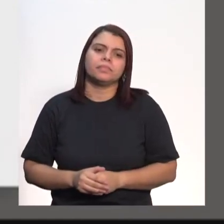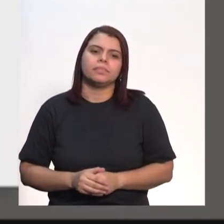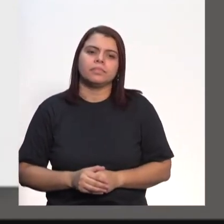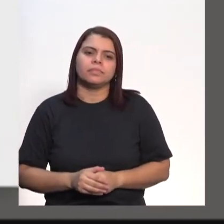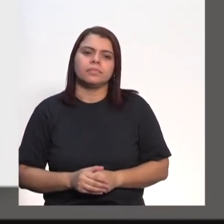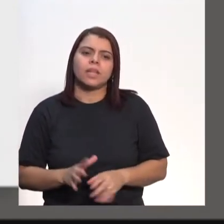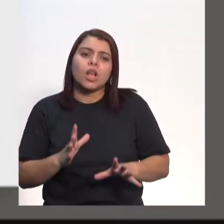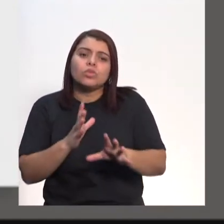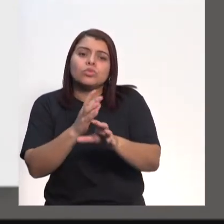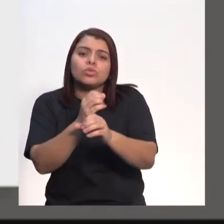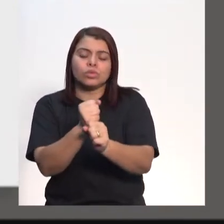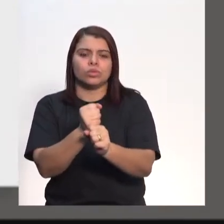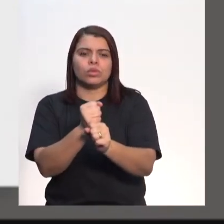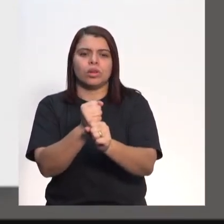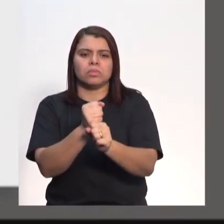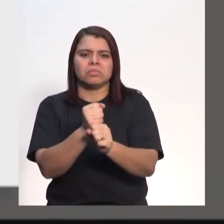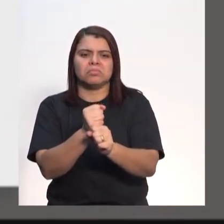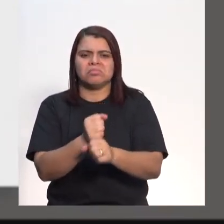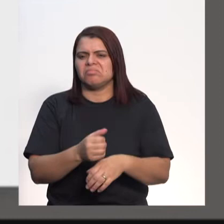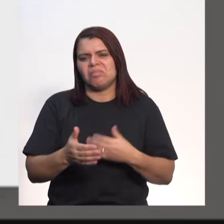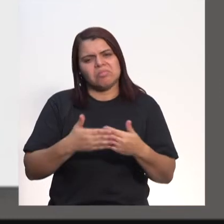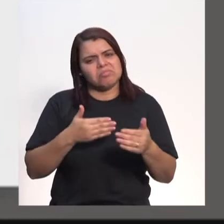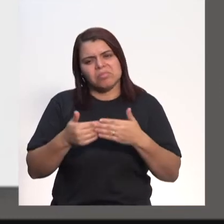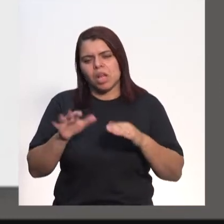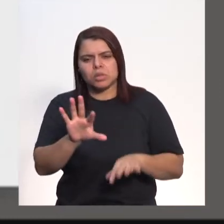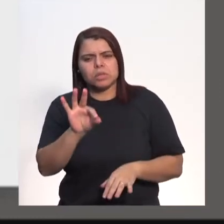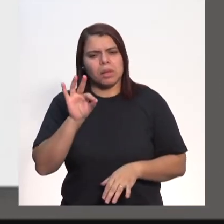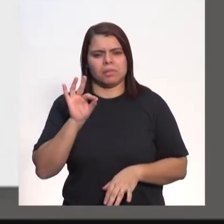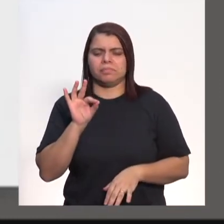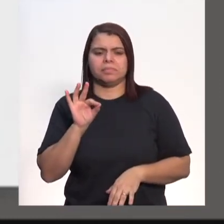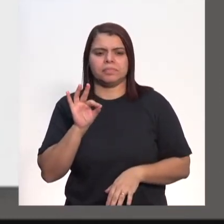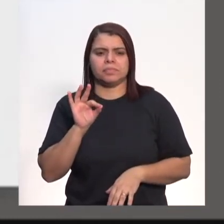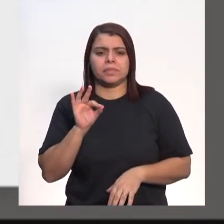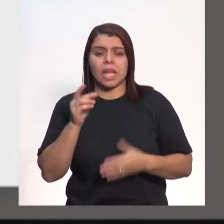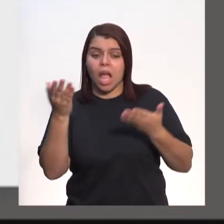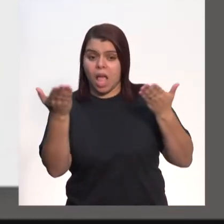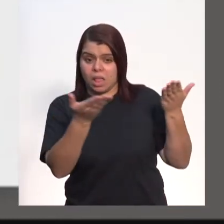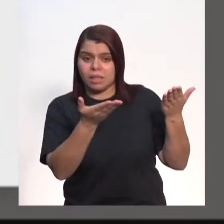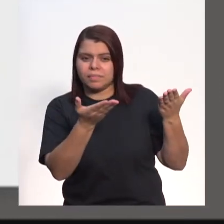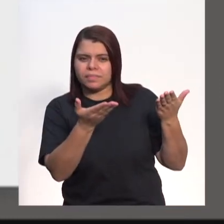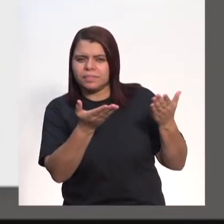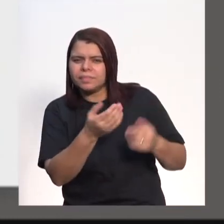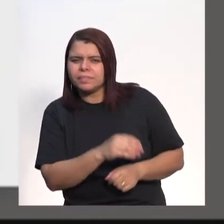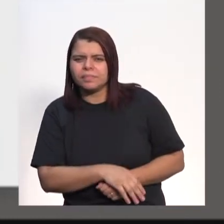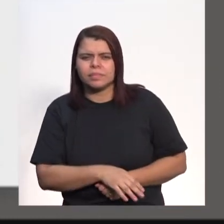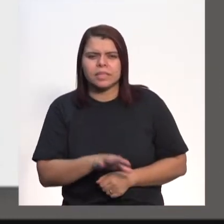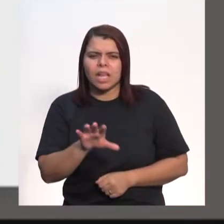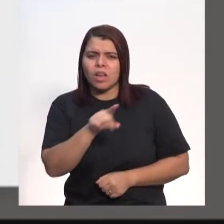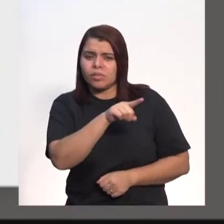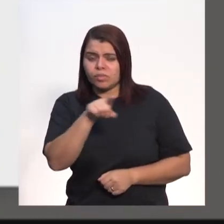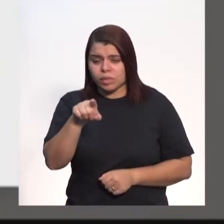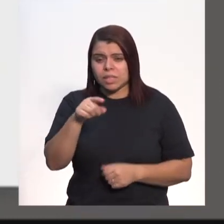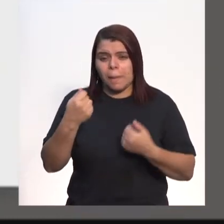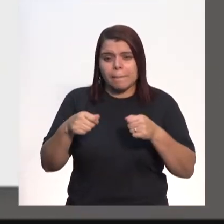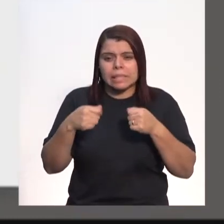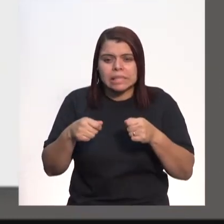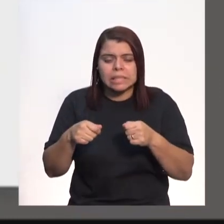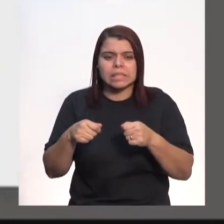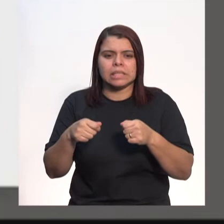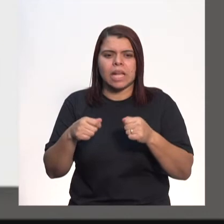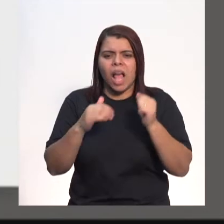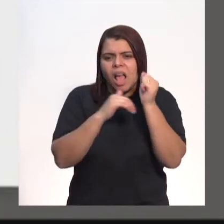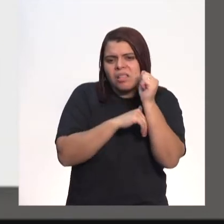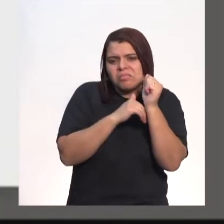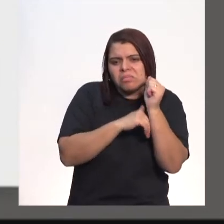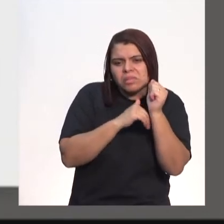Adicione uma descrição, é opcional, e aqui na privacidade você coloca a equipe privada para onde